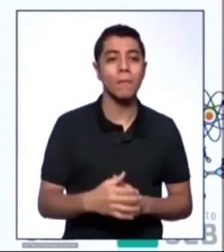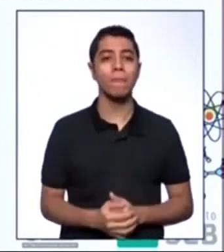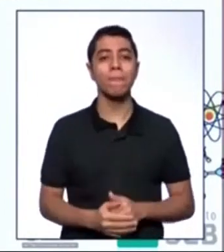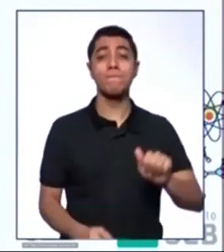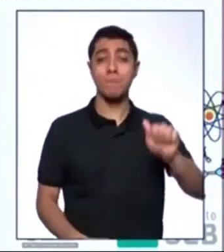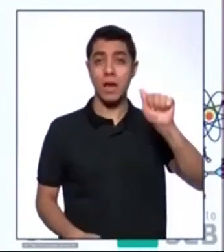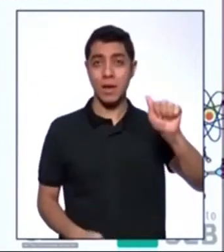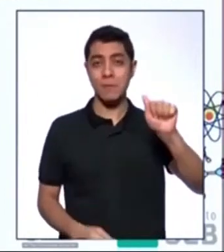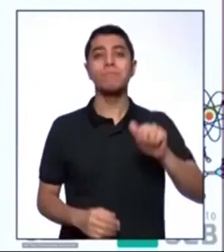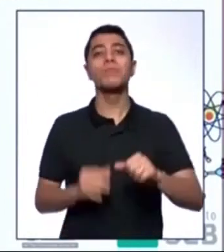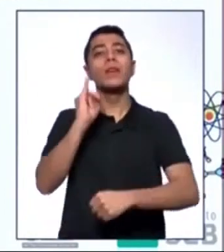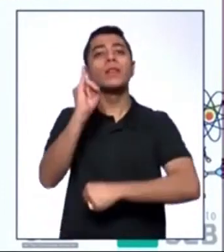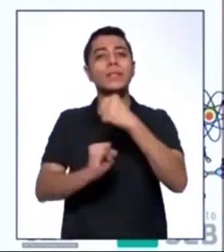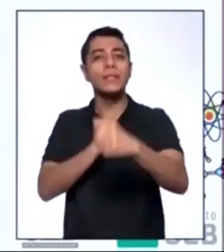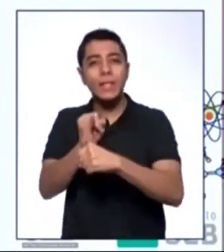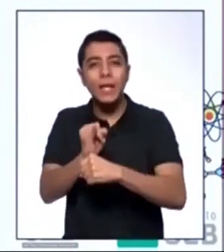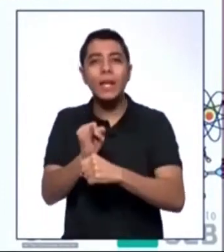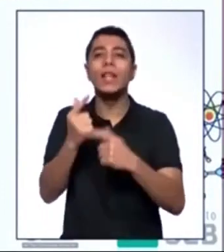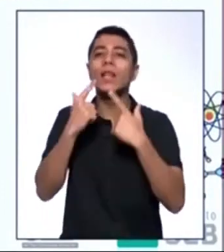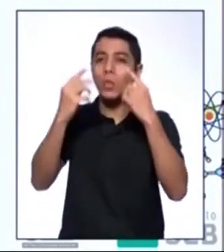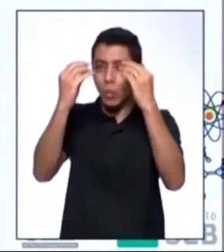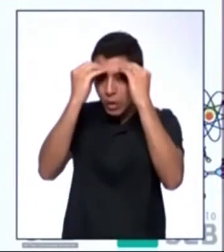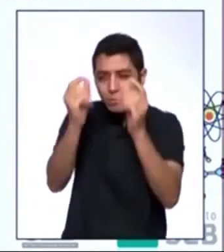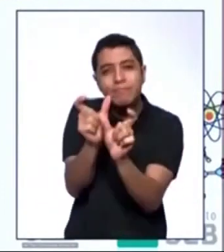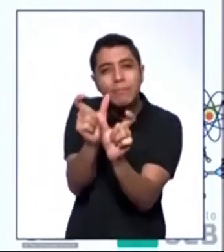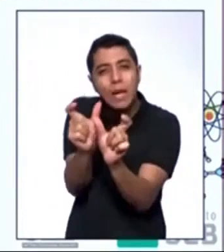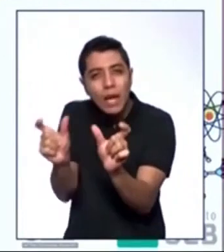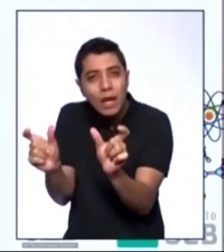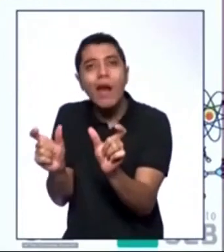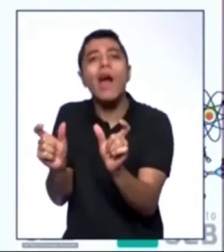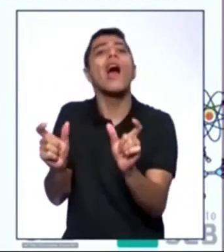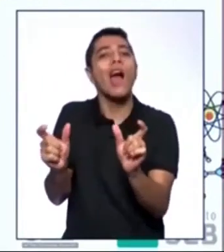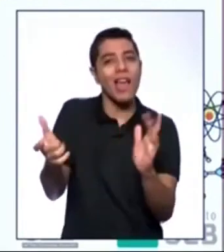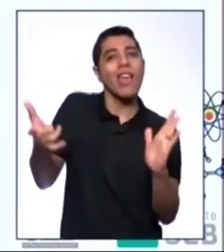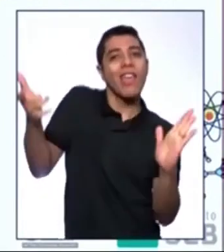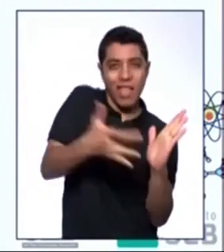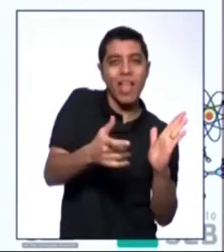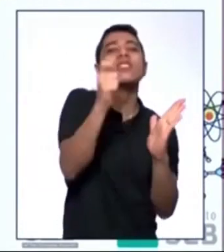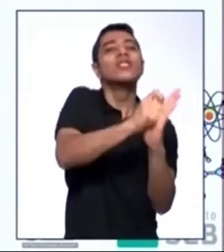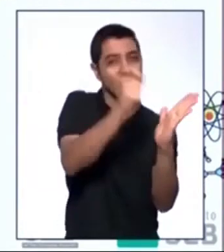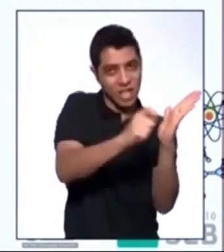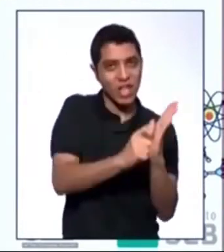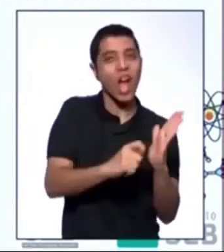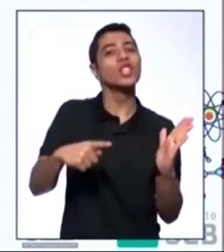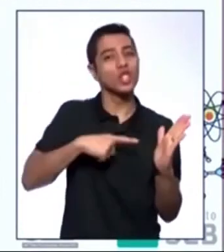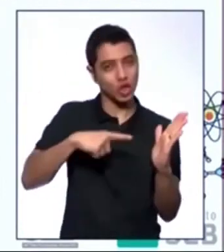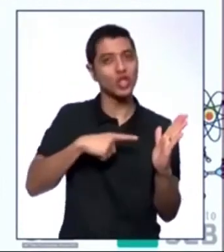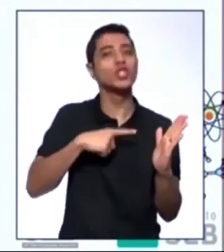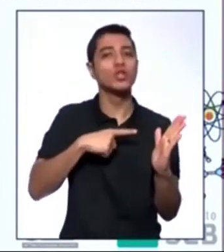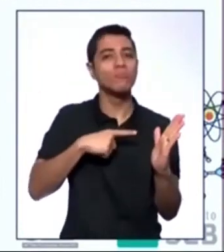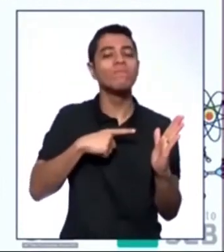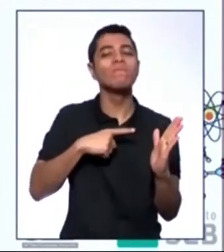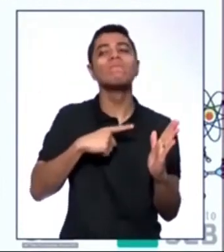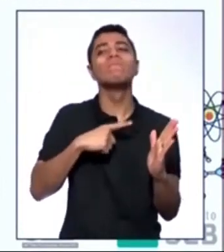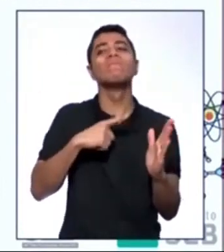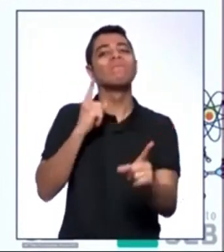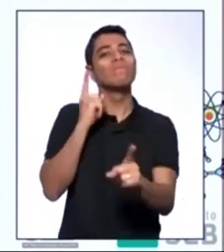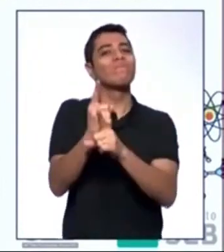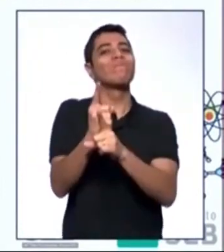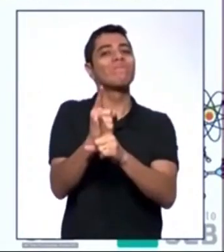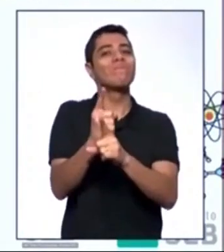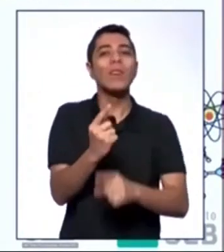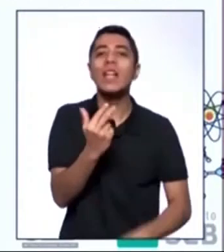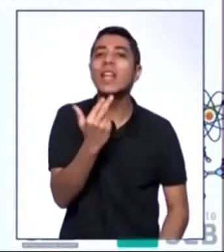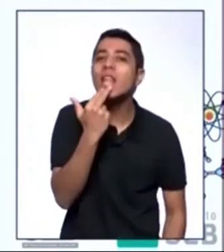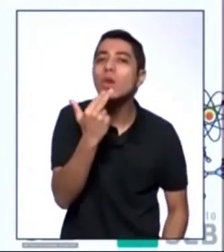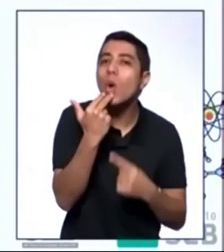do internetês em situações formais da escrita aponta a necessidade de a língua ser vista como